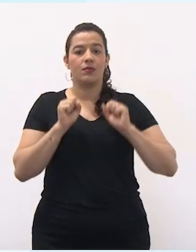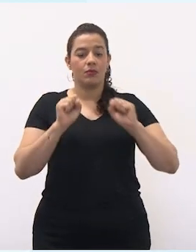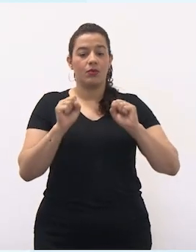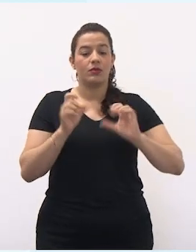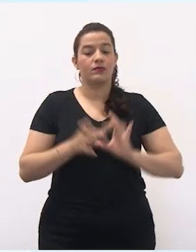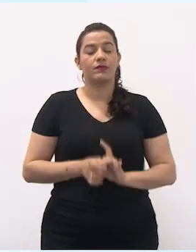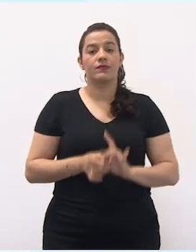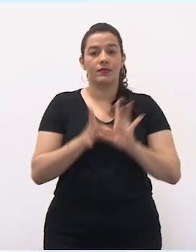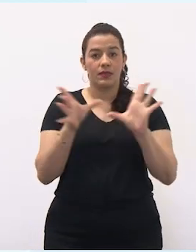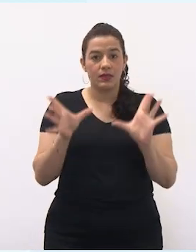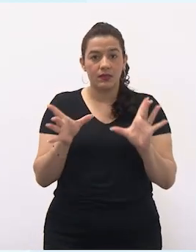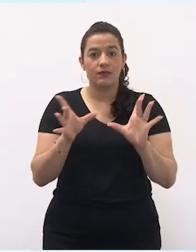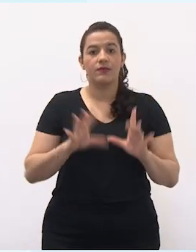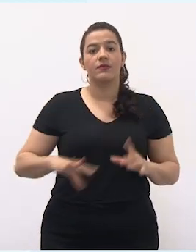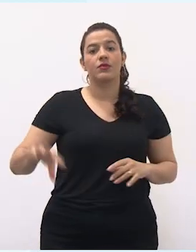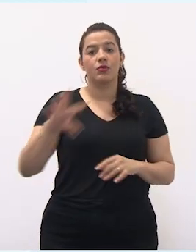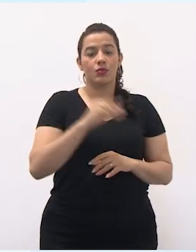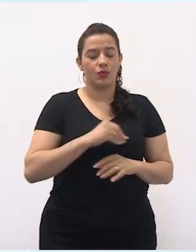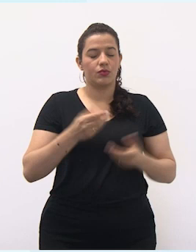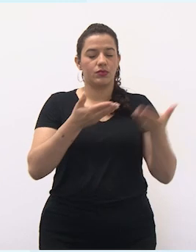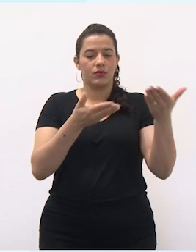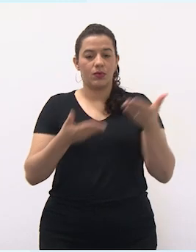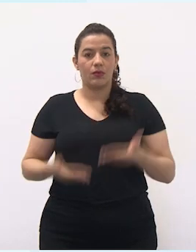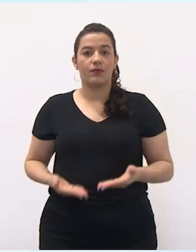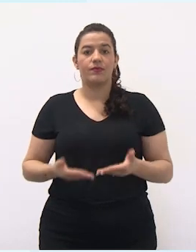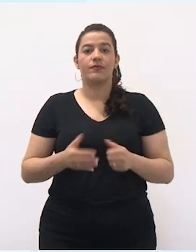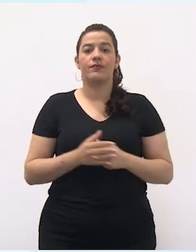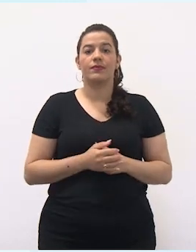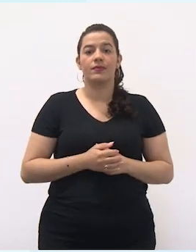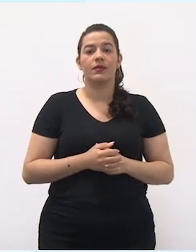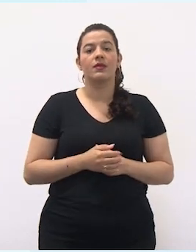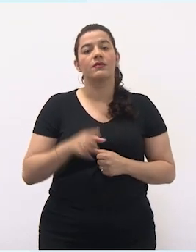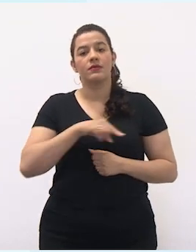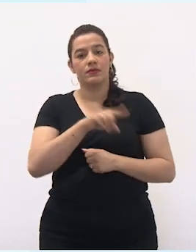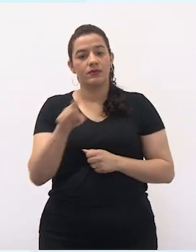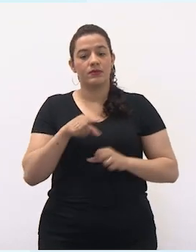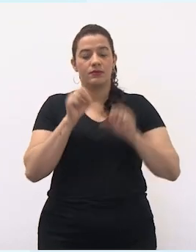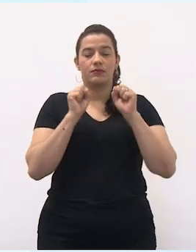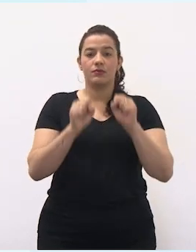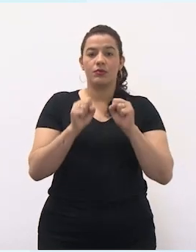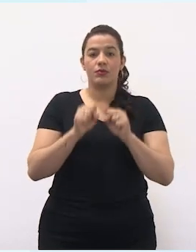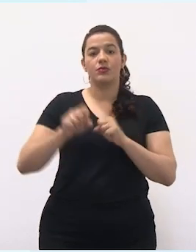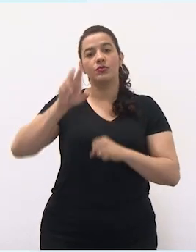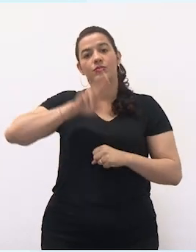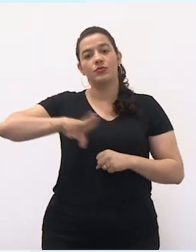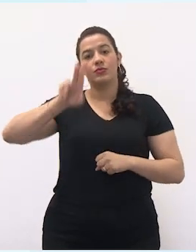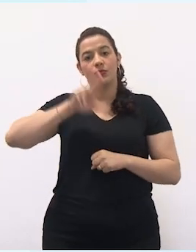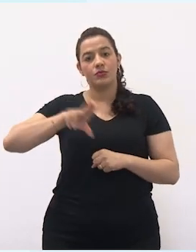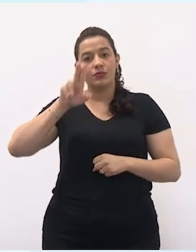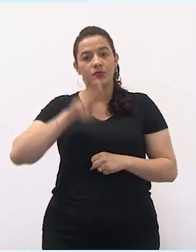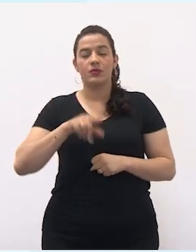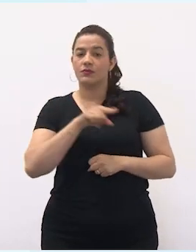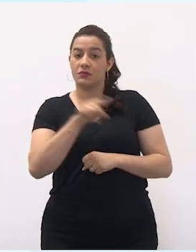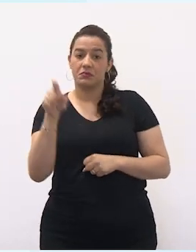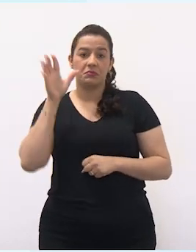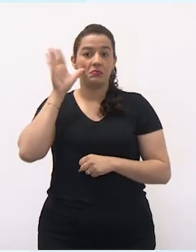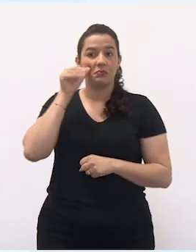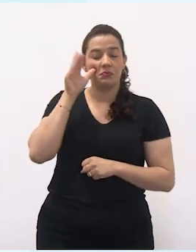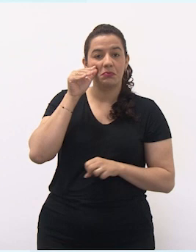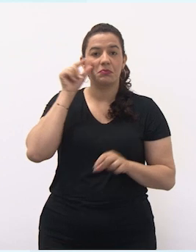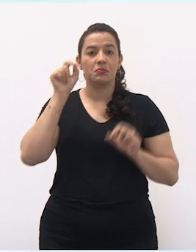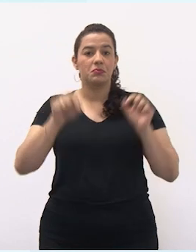no repositório, então estão todos convidados, e vocês podem utilizar esse material depois, caso tenham interesse, né,